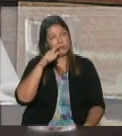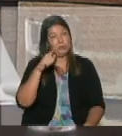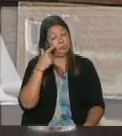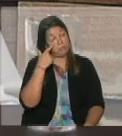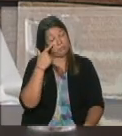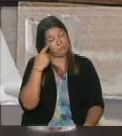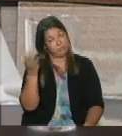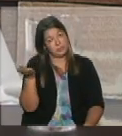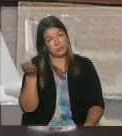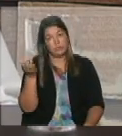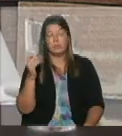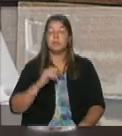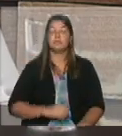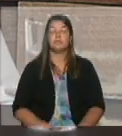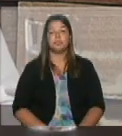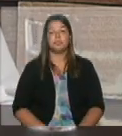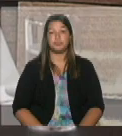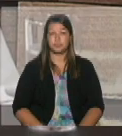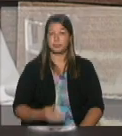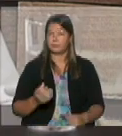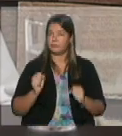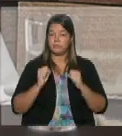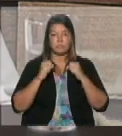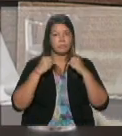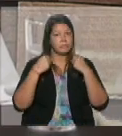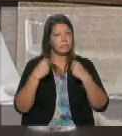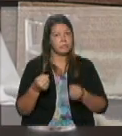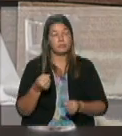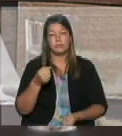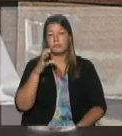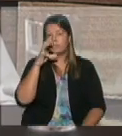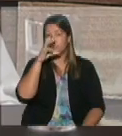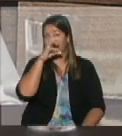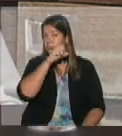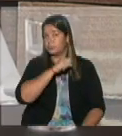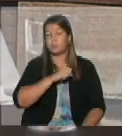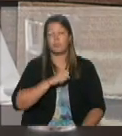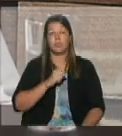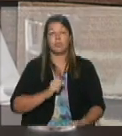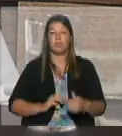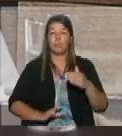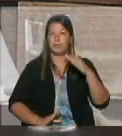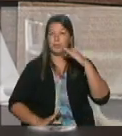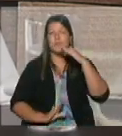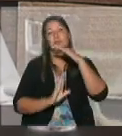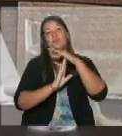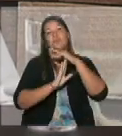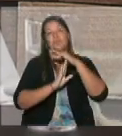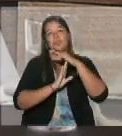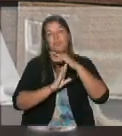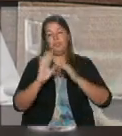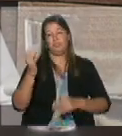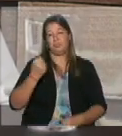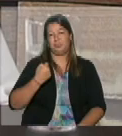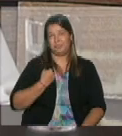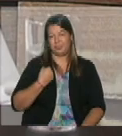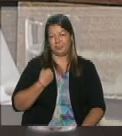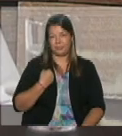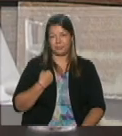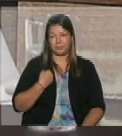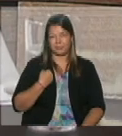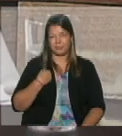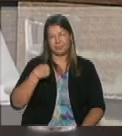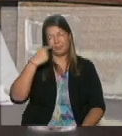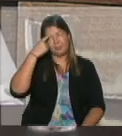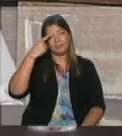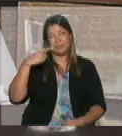alguma coisa. Eu fui o último inscrito. Eu me lembro que era ali perto